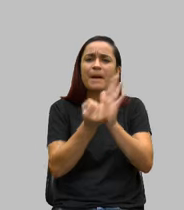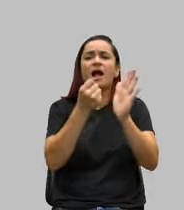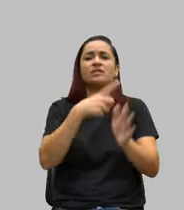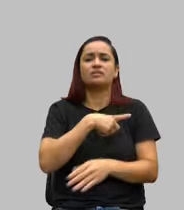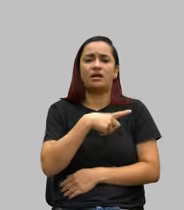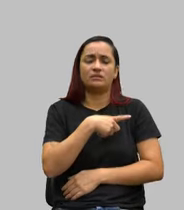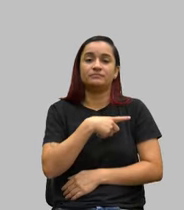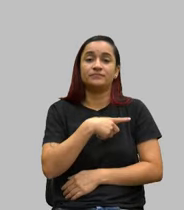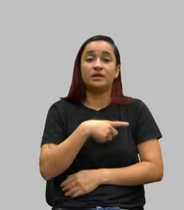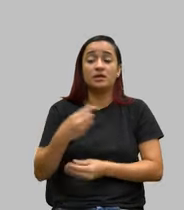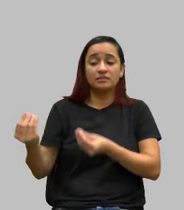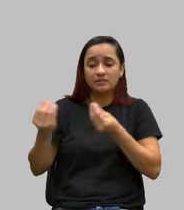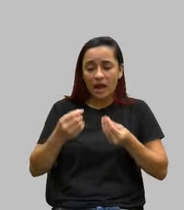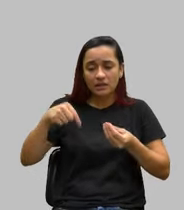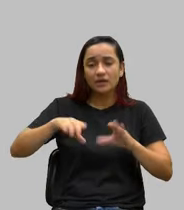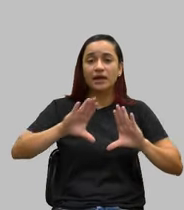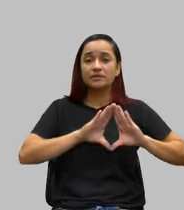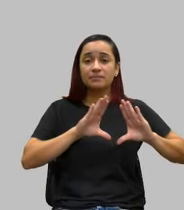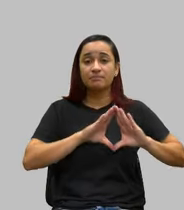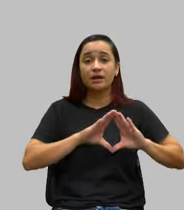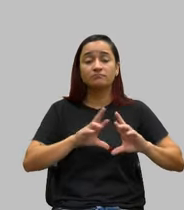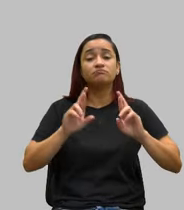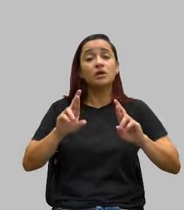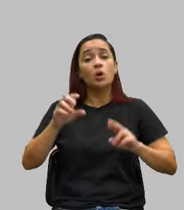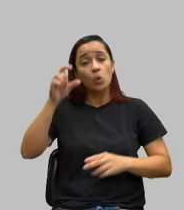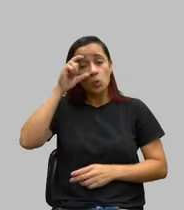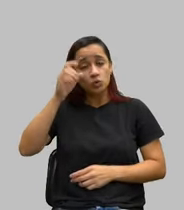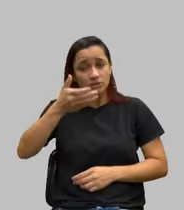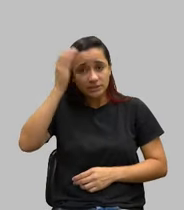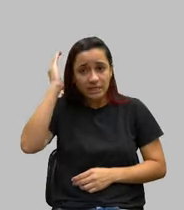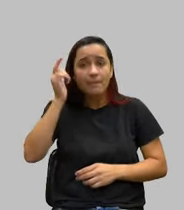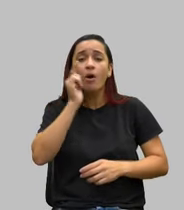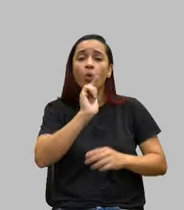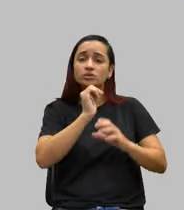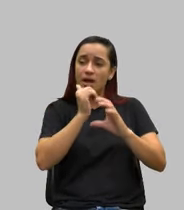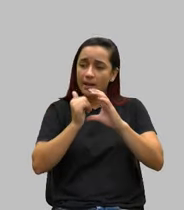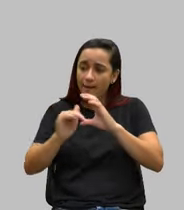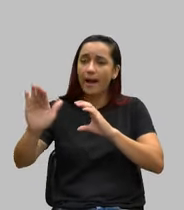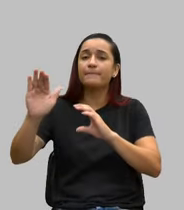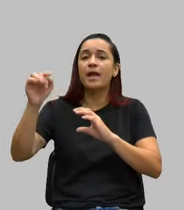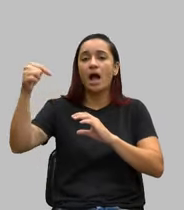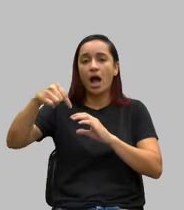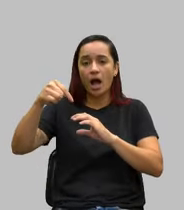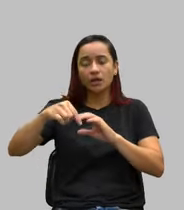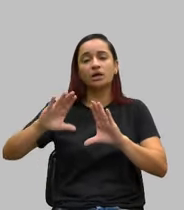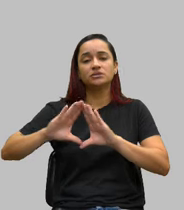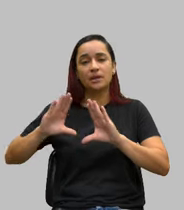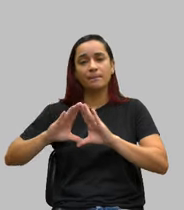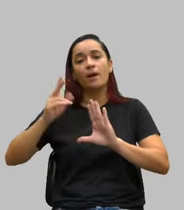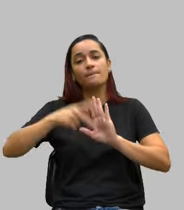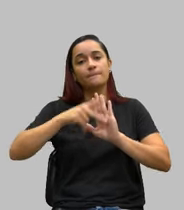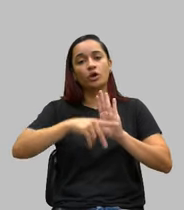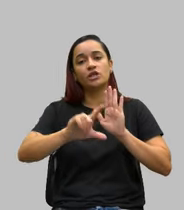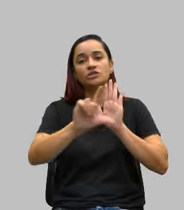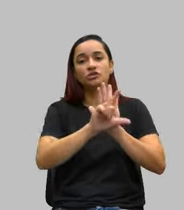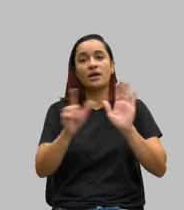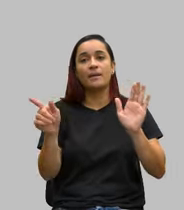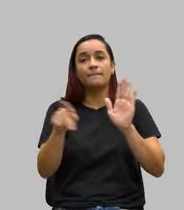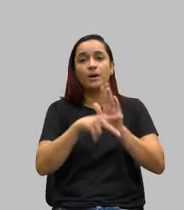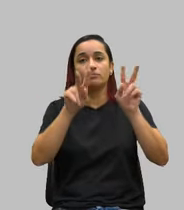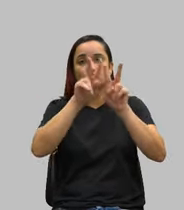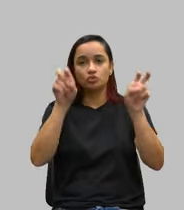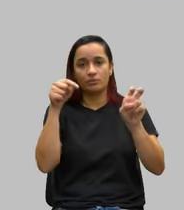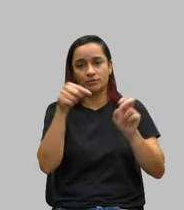faça com que o governador Romeu Zema encaminhe essa casa o mais breve possível o projeto de lei que trata da lei orgânica